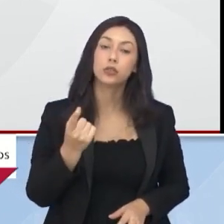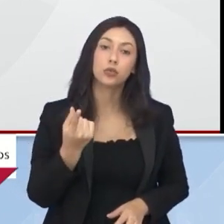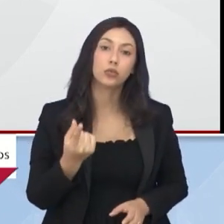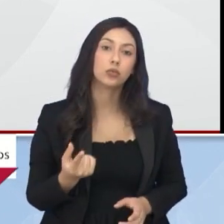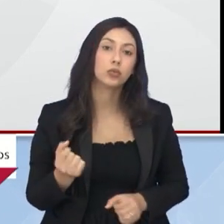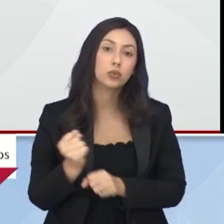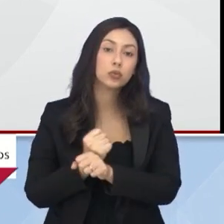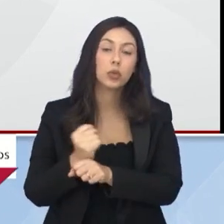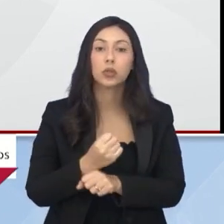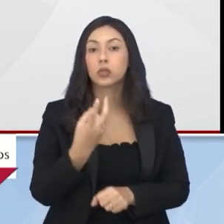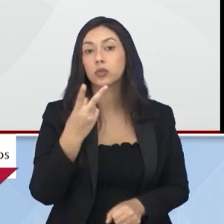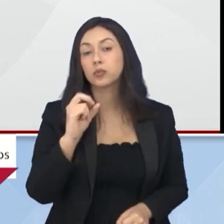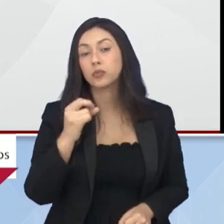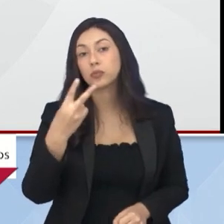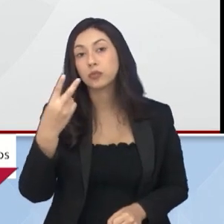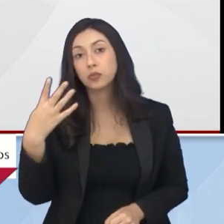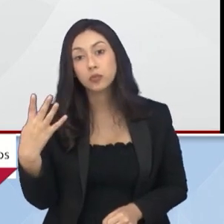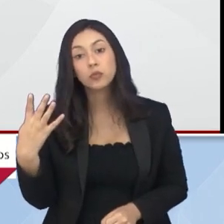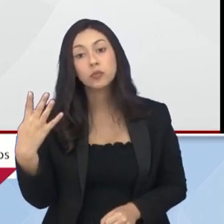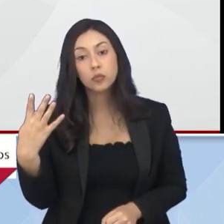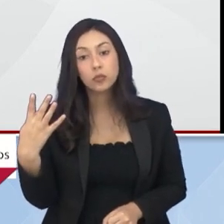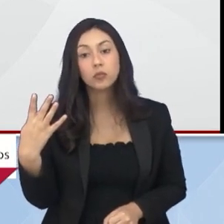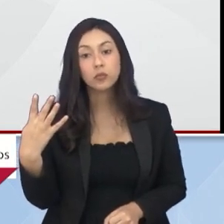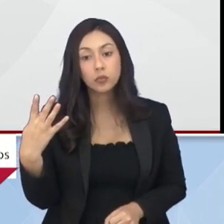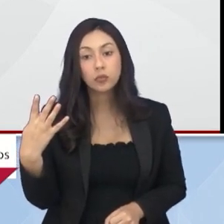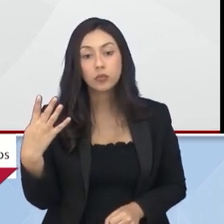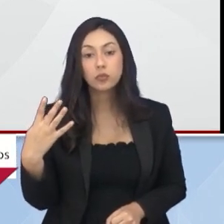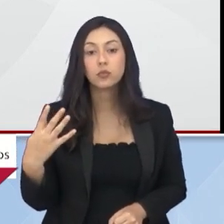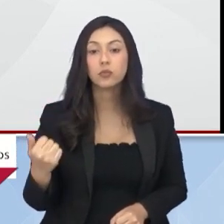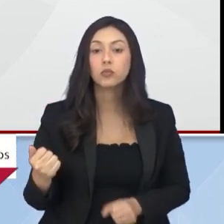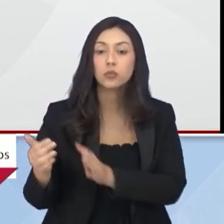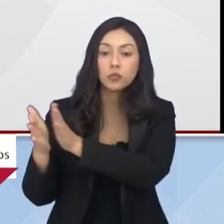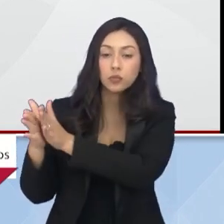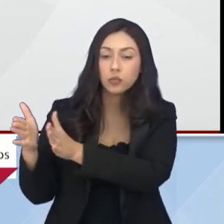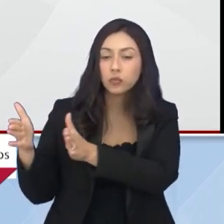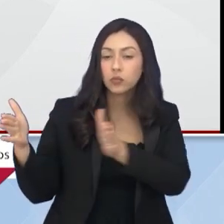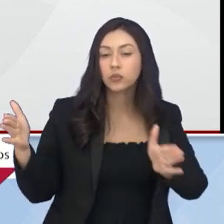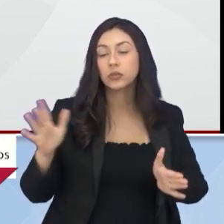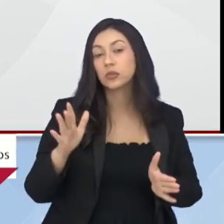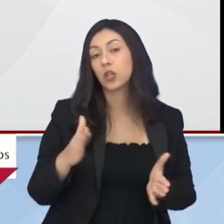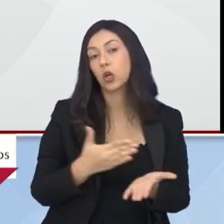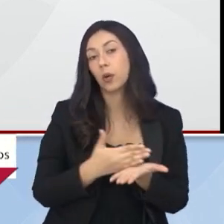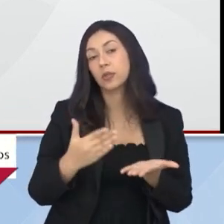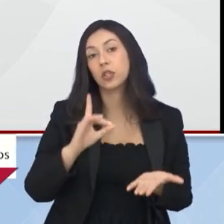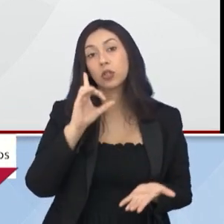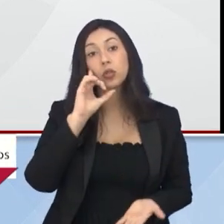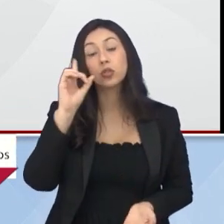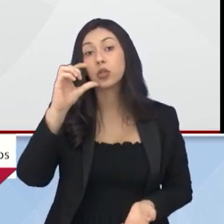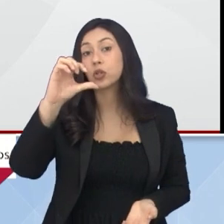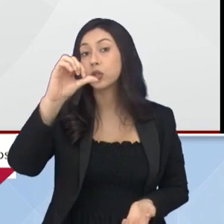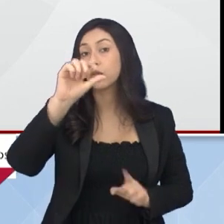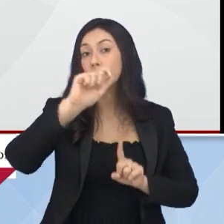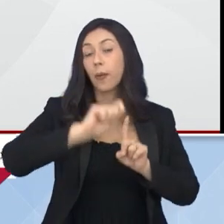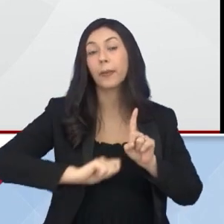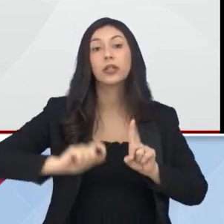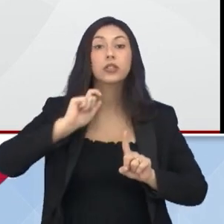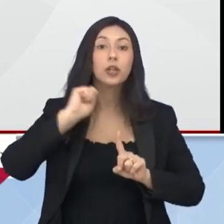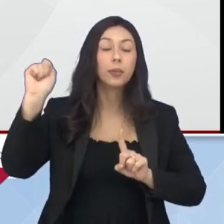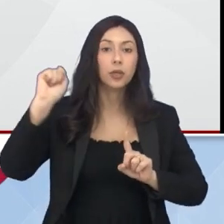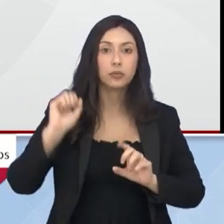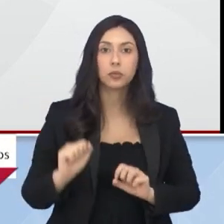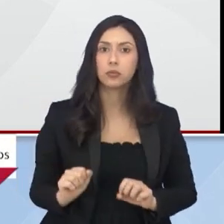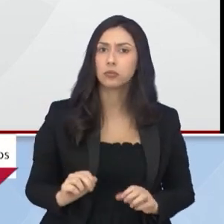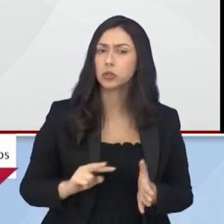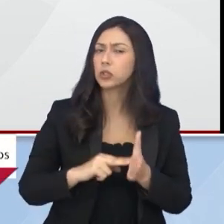de 2024 na Circunscrição do pleito a partir de 9 de Abril ou seja até o dia 8 se eu